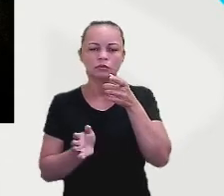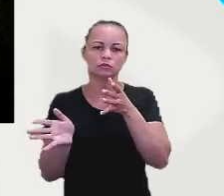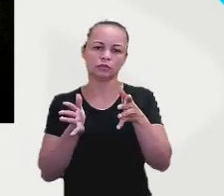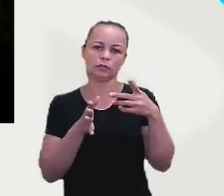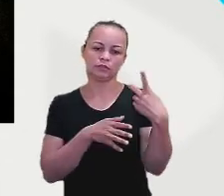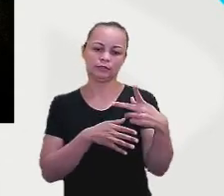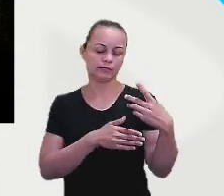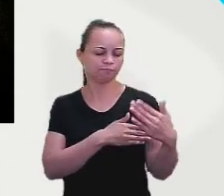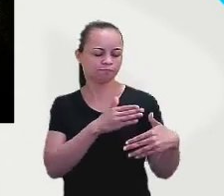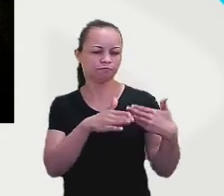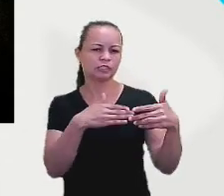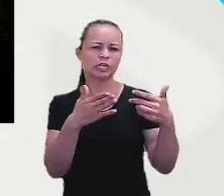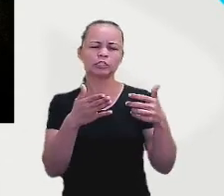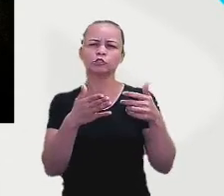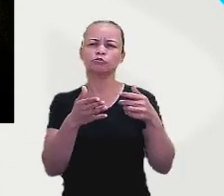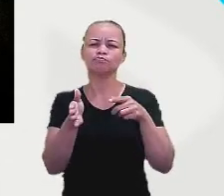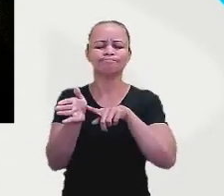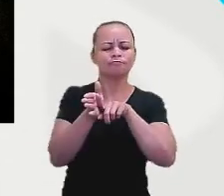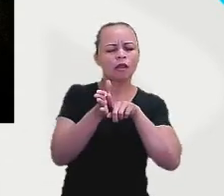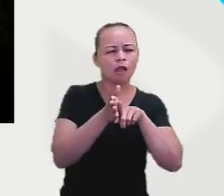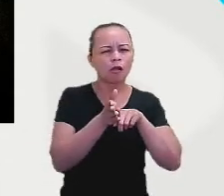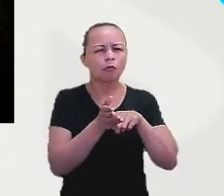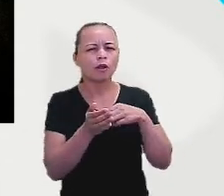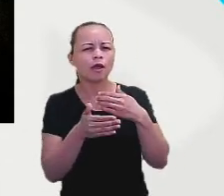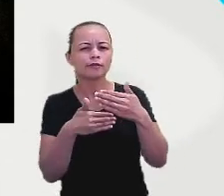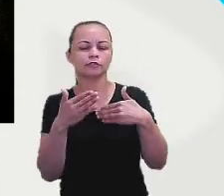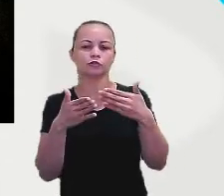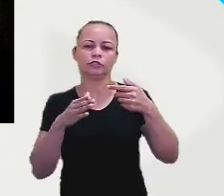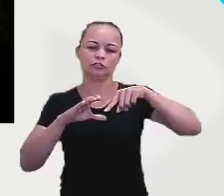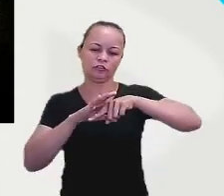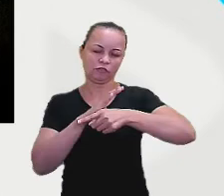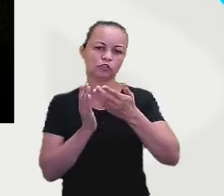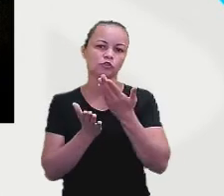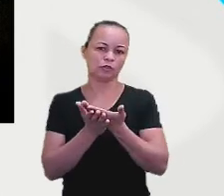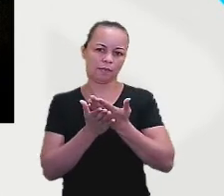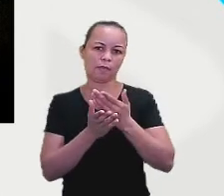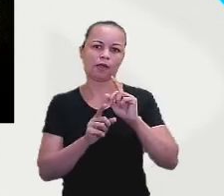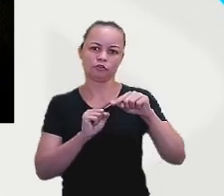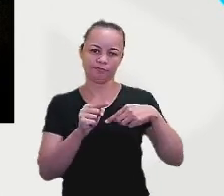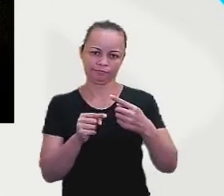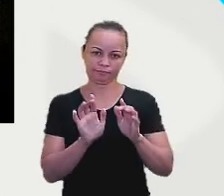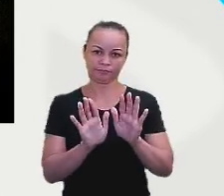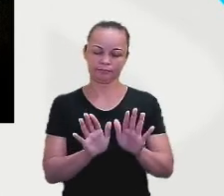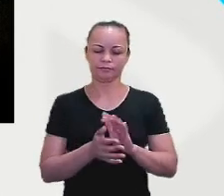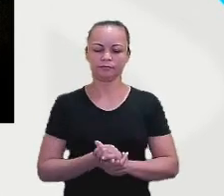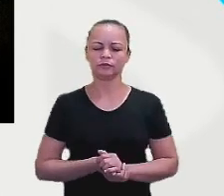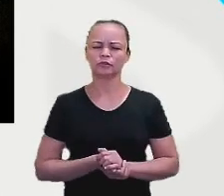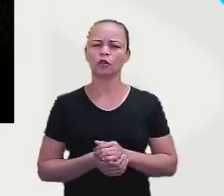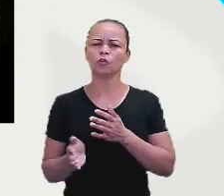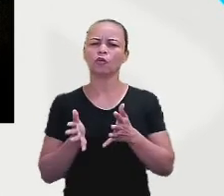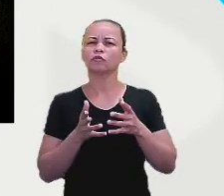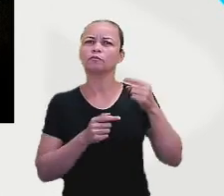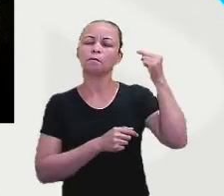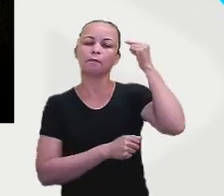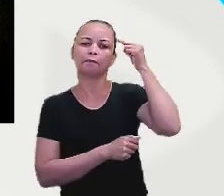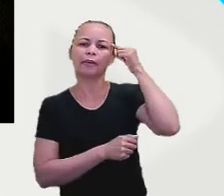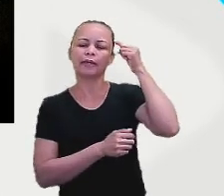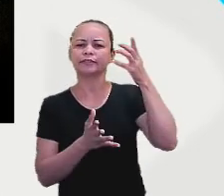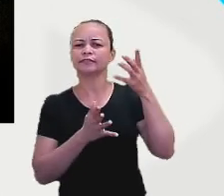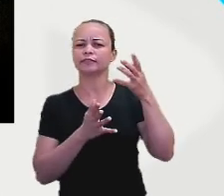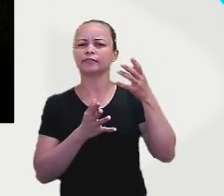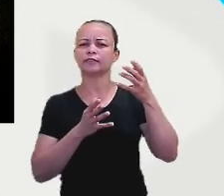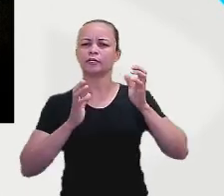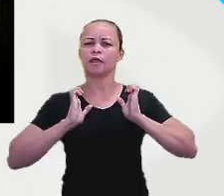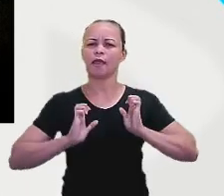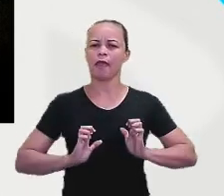aqui, começaram a surgir especulações que daqui a pouco a gente vai aprofundar um pouquinho mais sobre isso. Quais foram as implicações quando a gente pensa em ética,